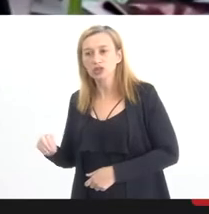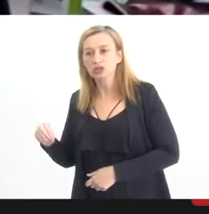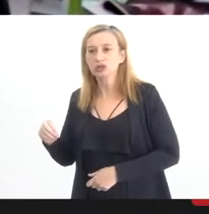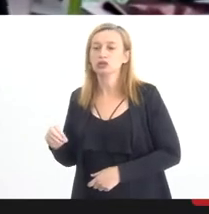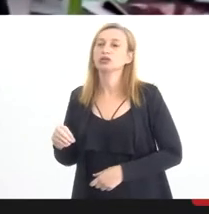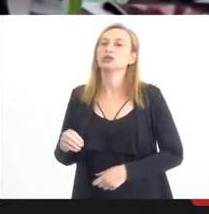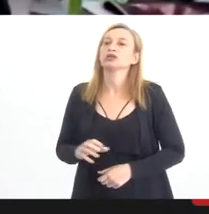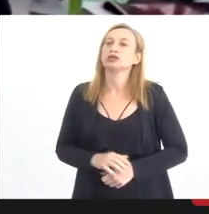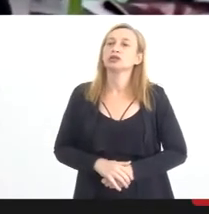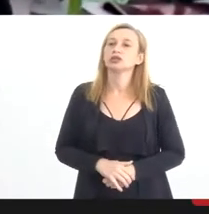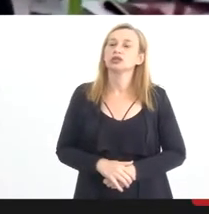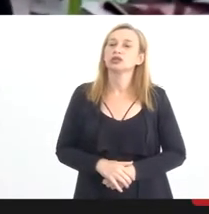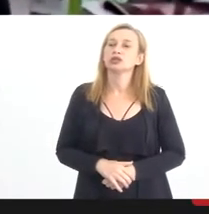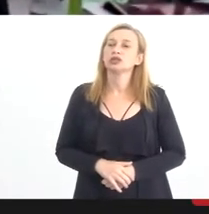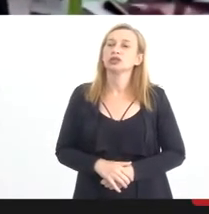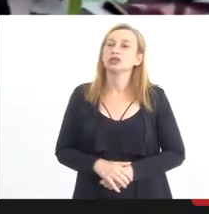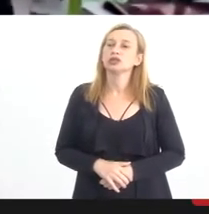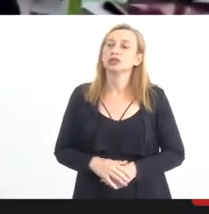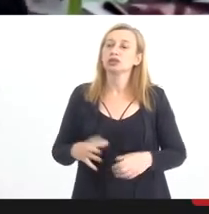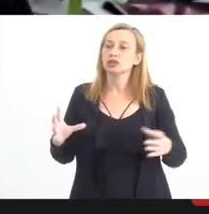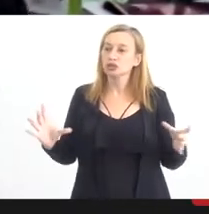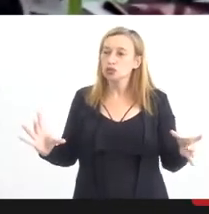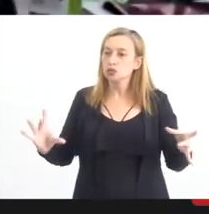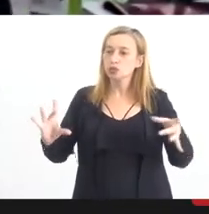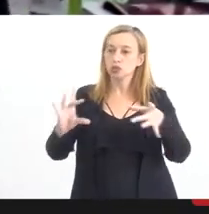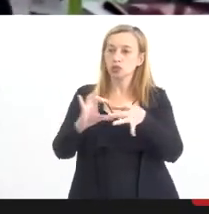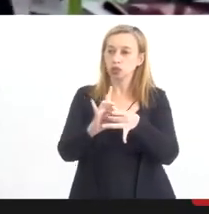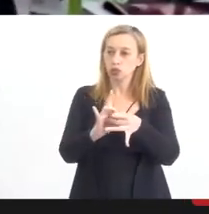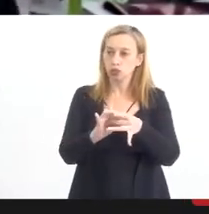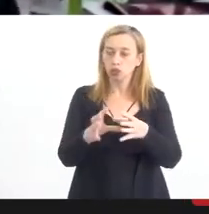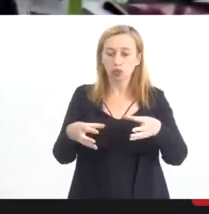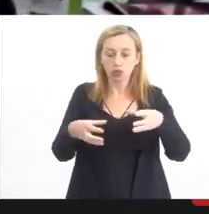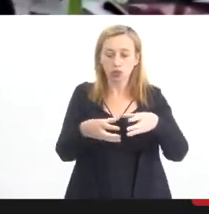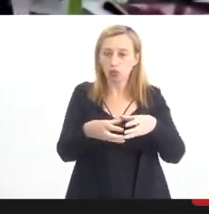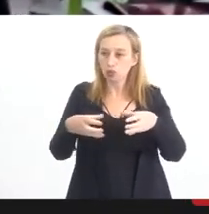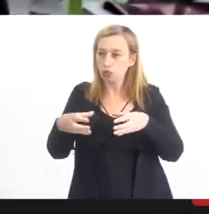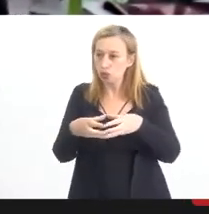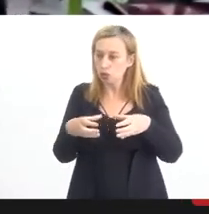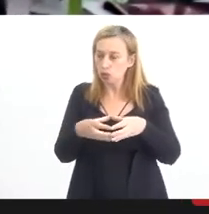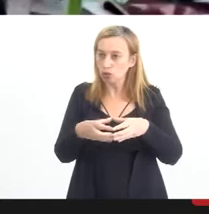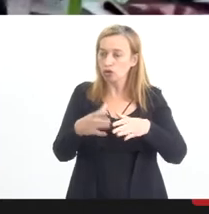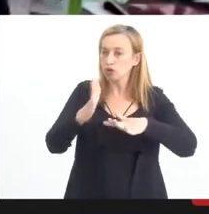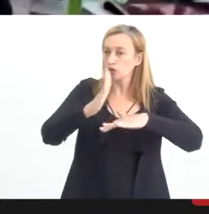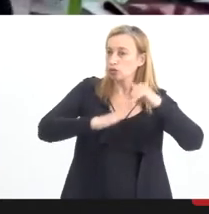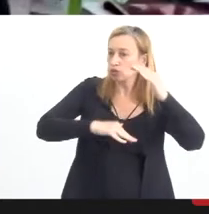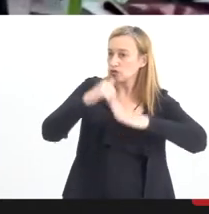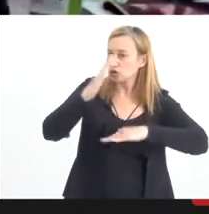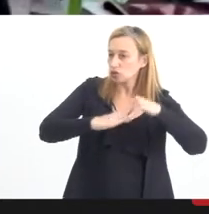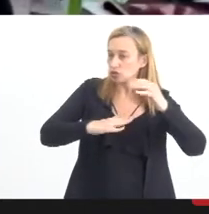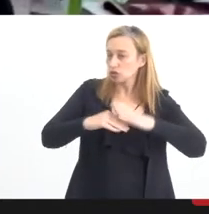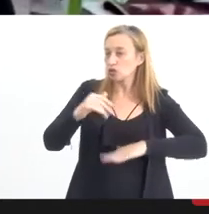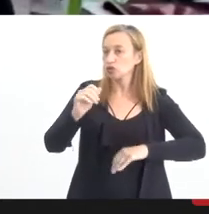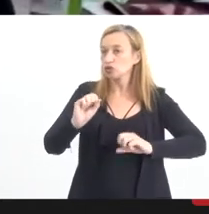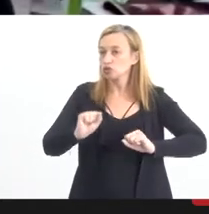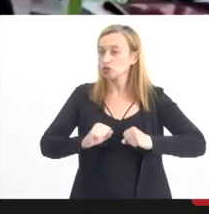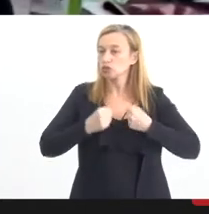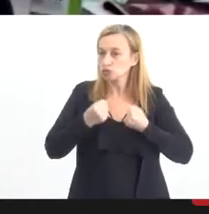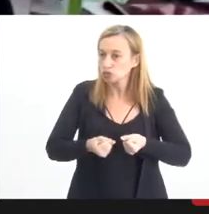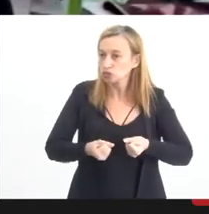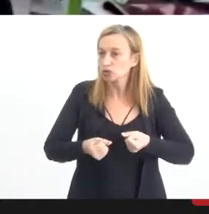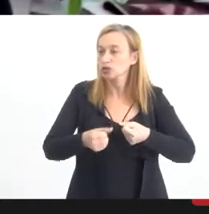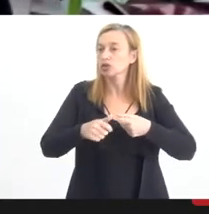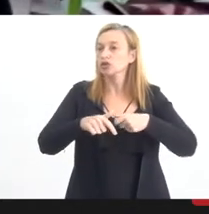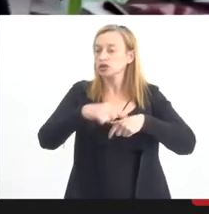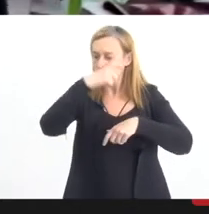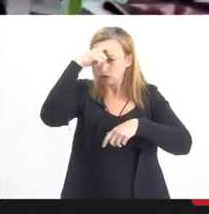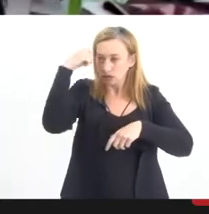realize, então, né, esse corpo de batalhadores, professores, técnicos extraordinários da UESO, né, que